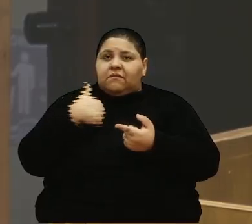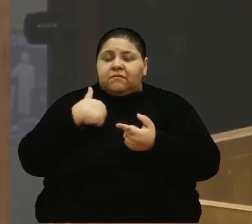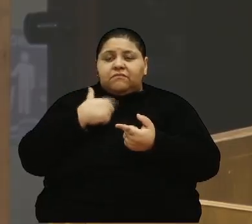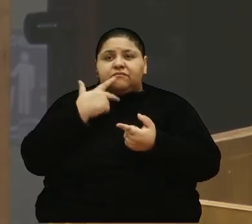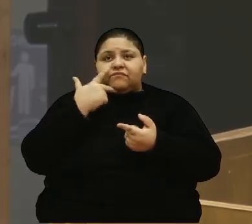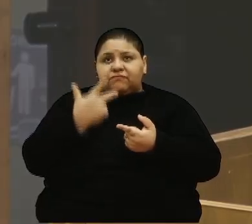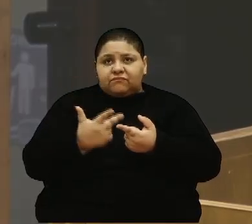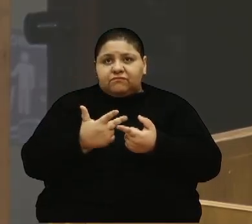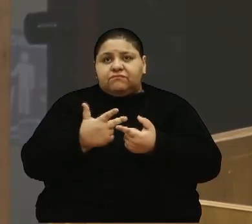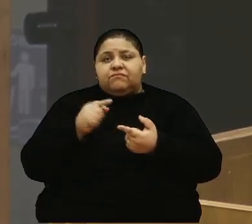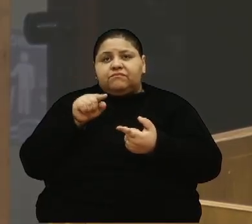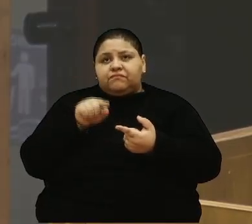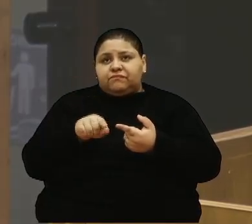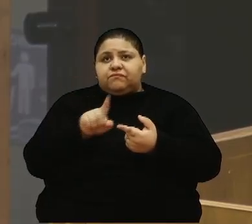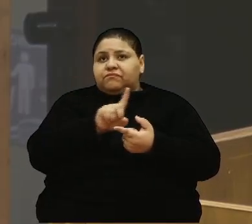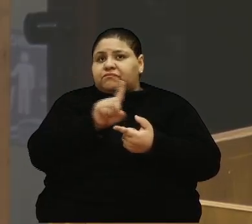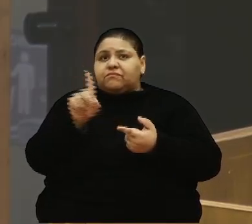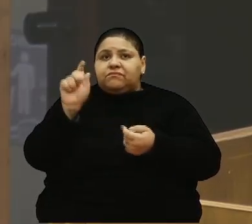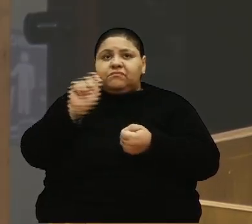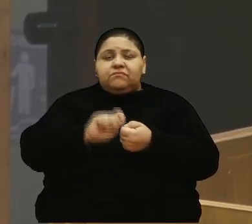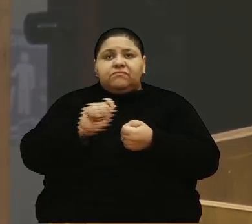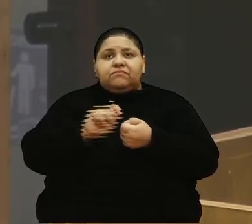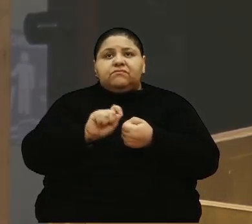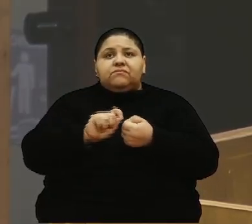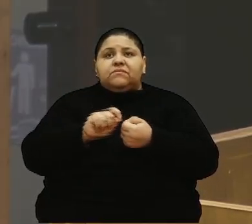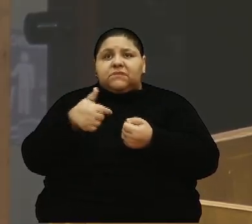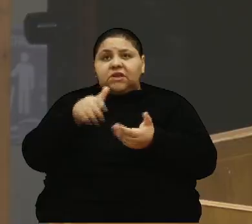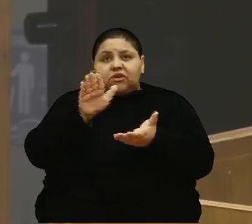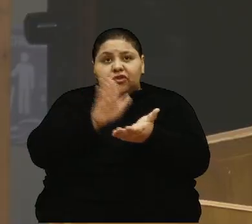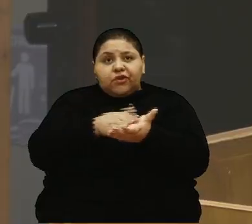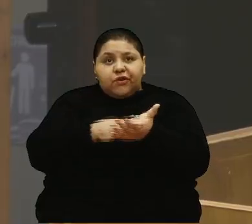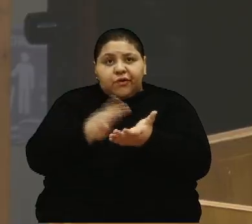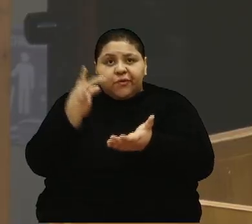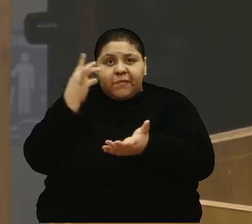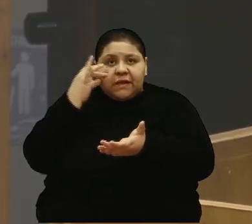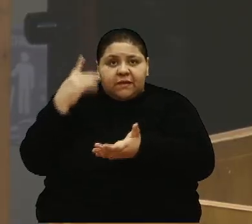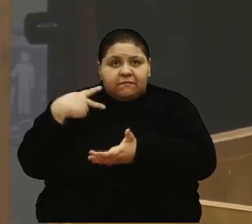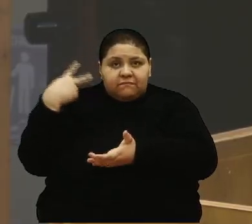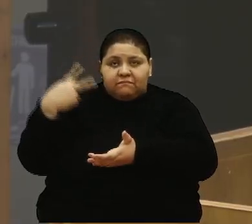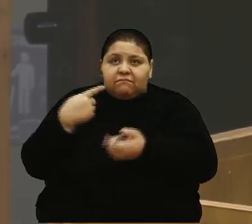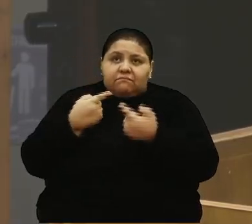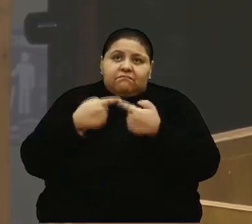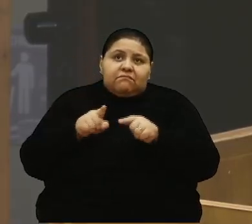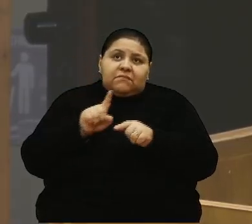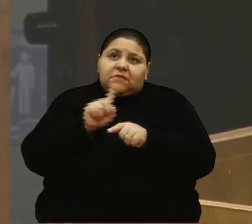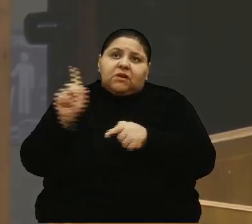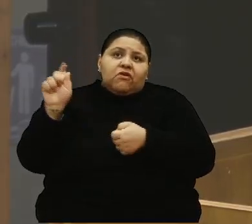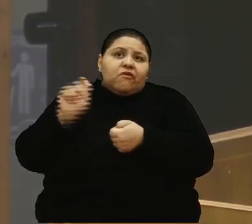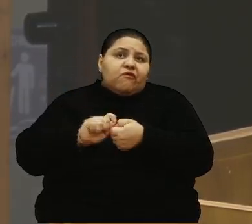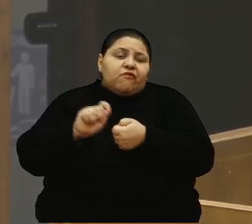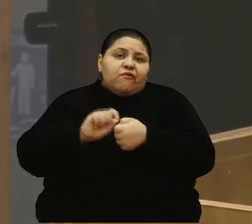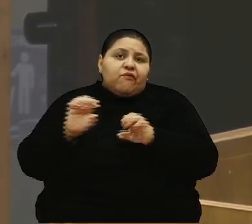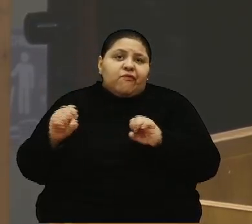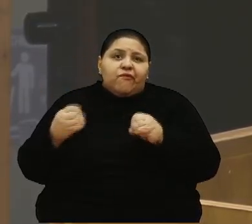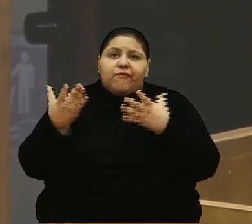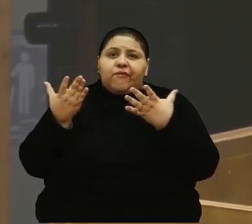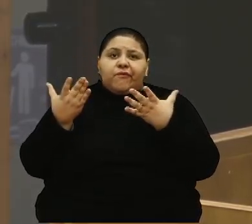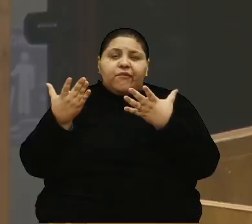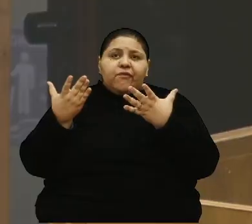reforcei essa questão de se não se fazer um evento, eles cobraram a presença dos vereadores, mas de não se realizar o